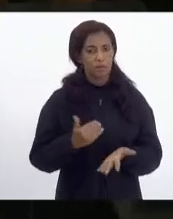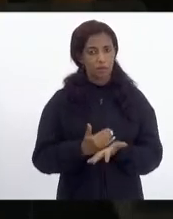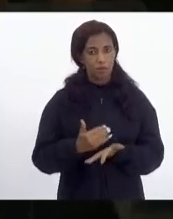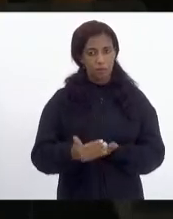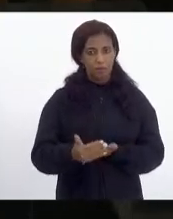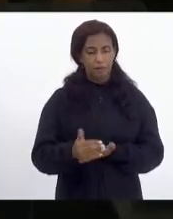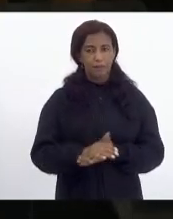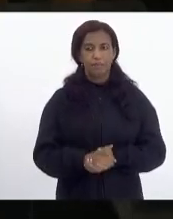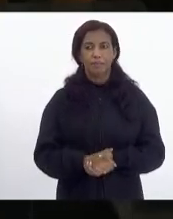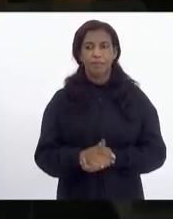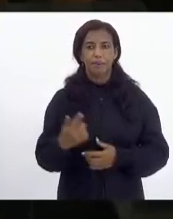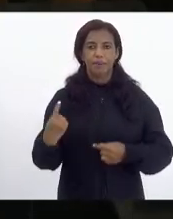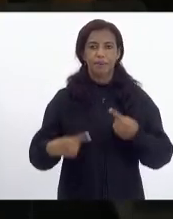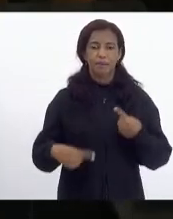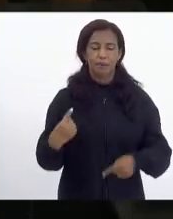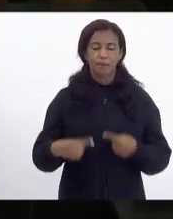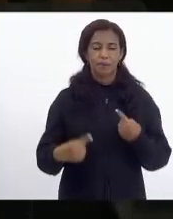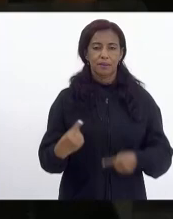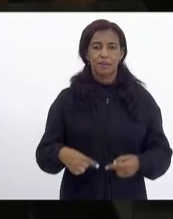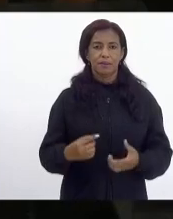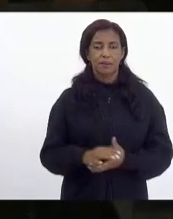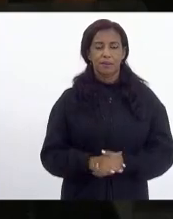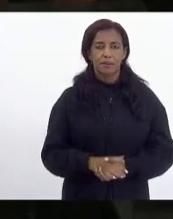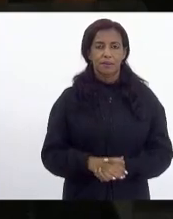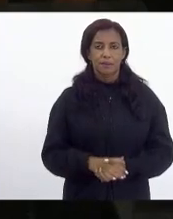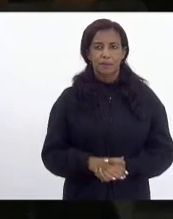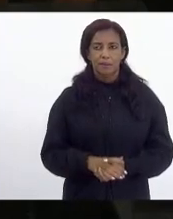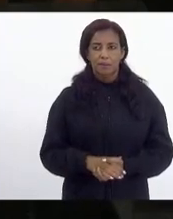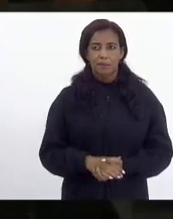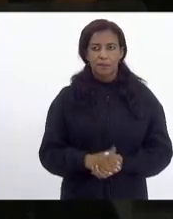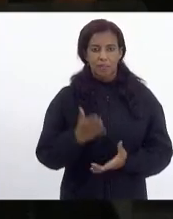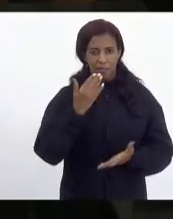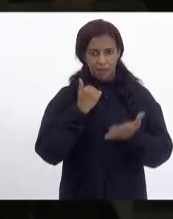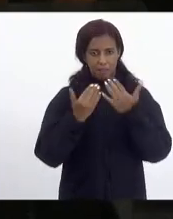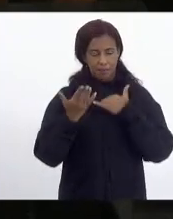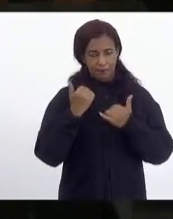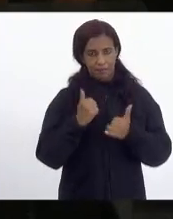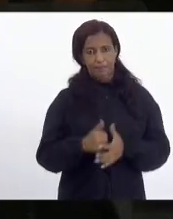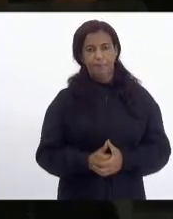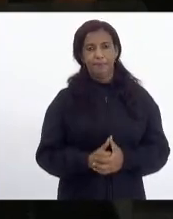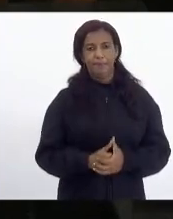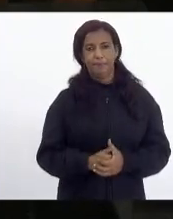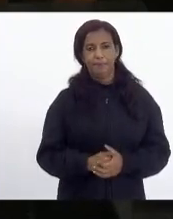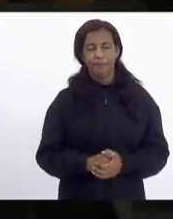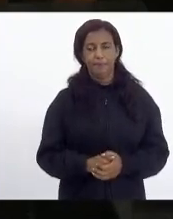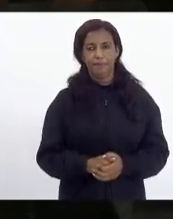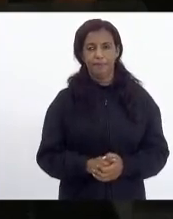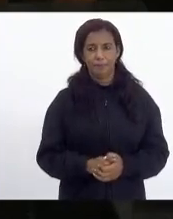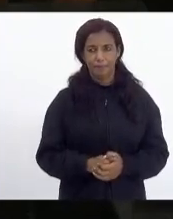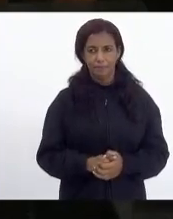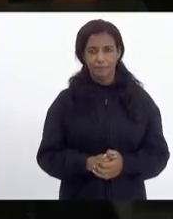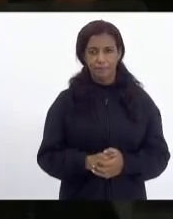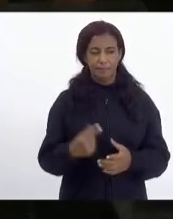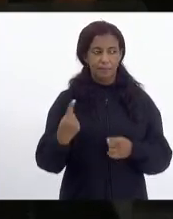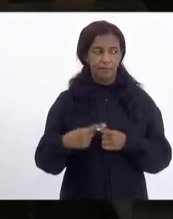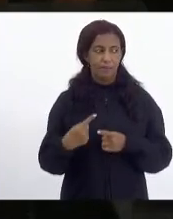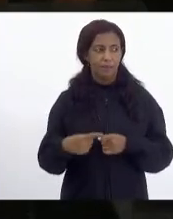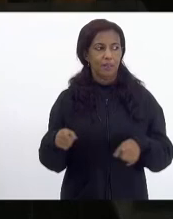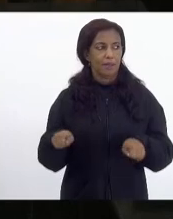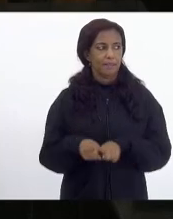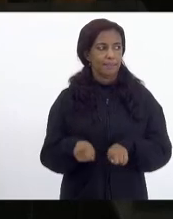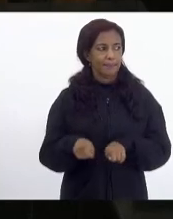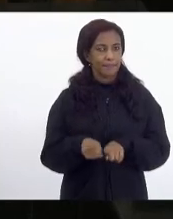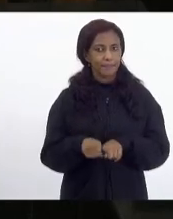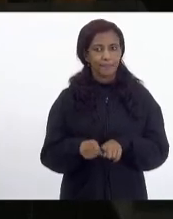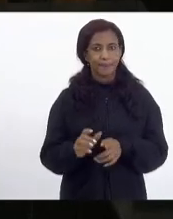aqui na discussão da Alimentação É porque também